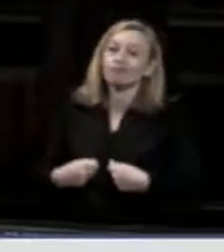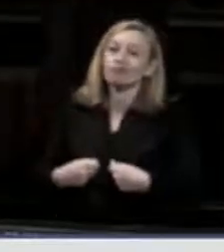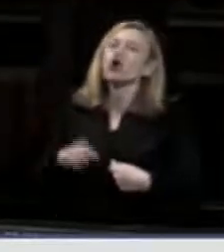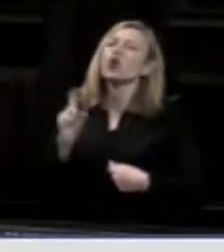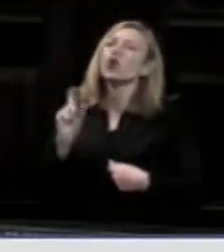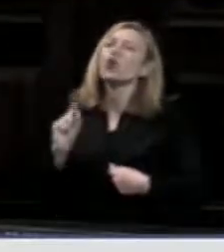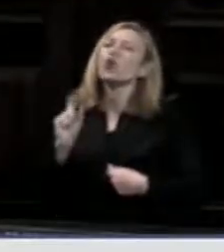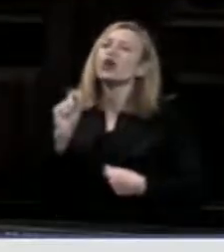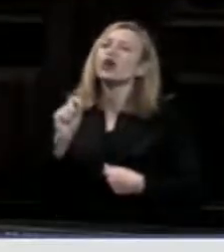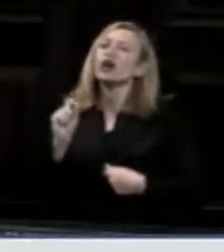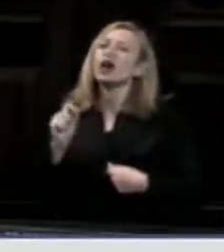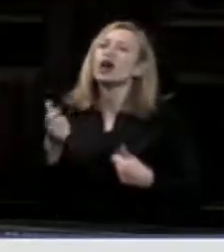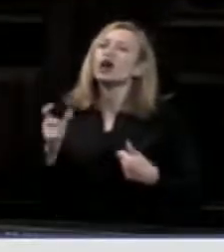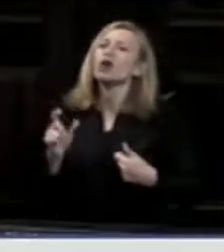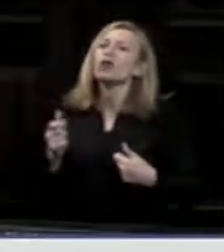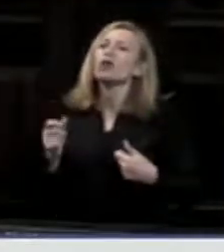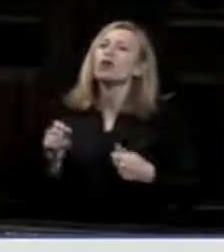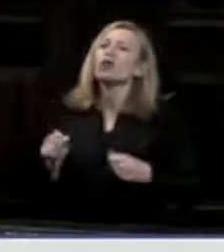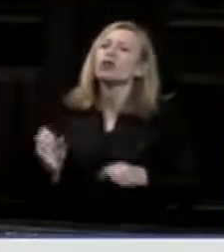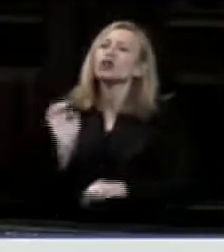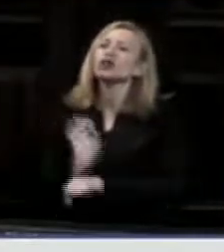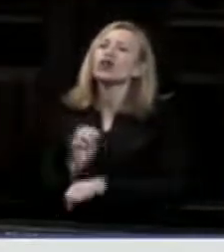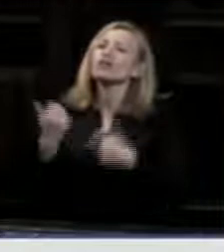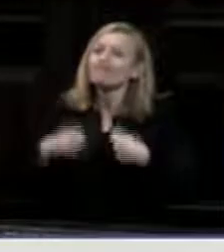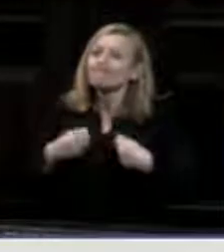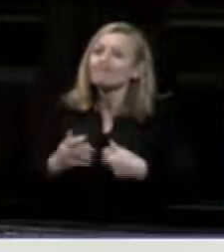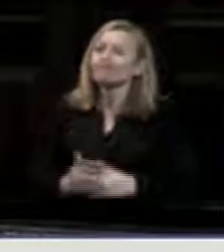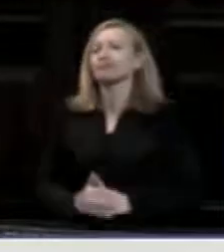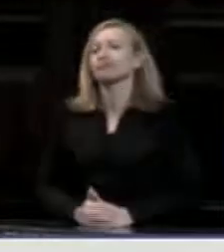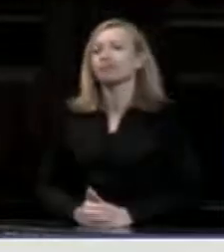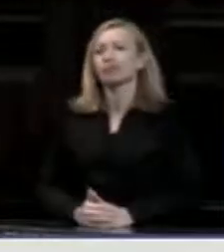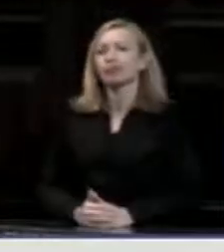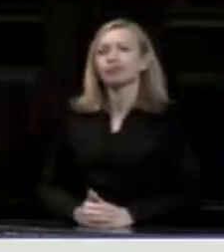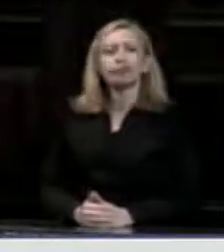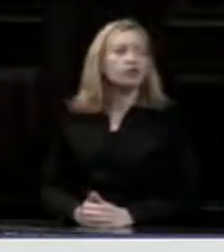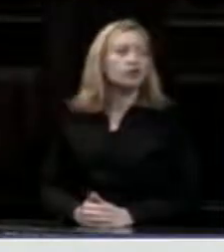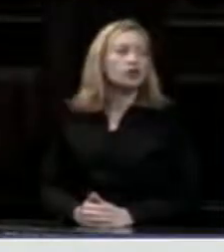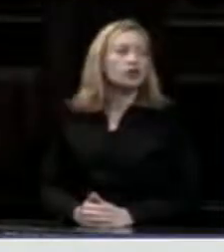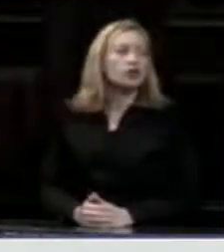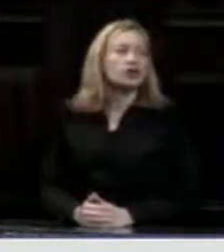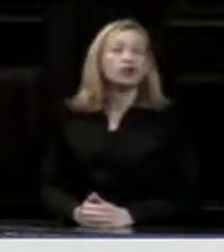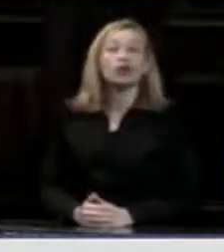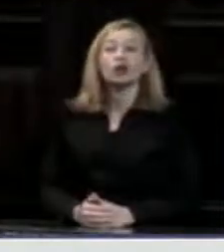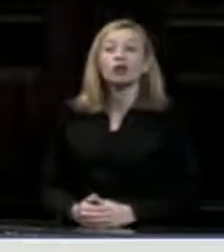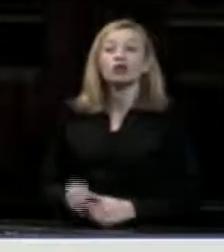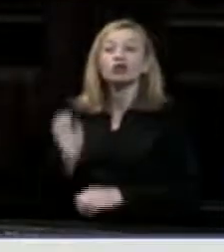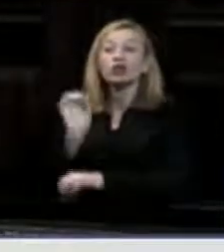é o Estado necessário, senhor presidente? É aquele que preserva